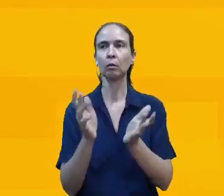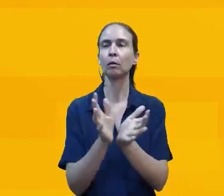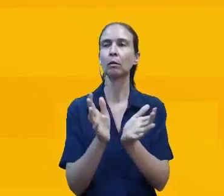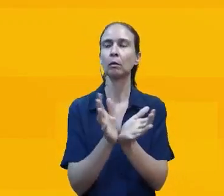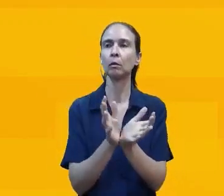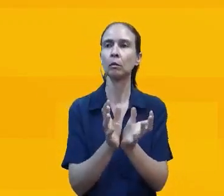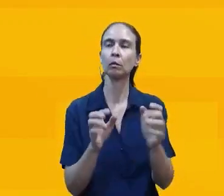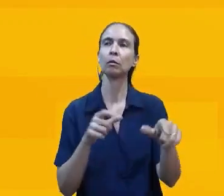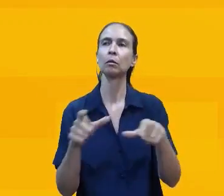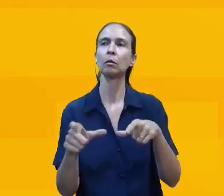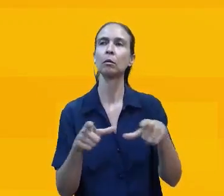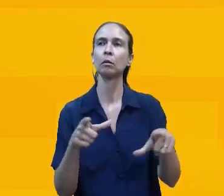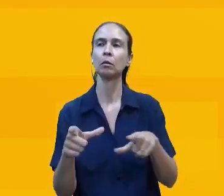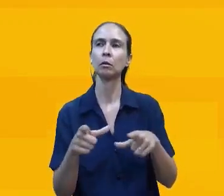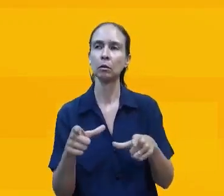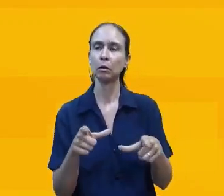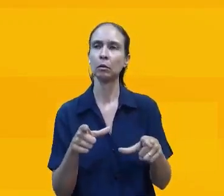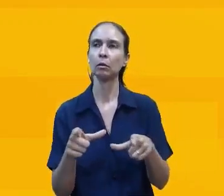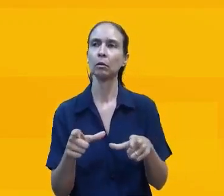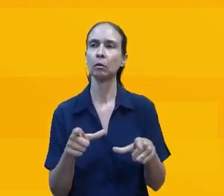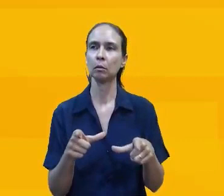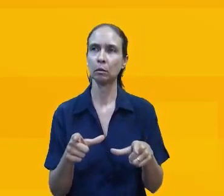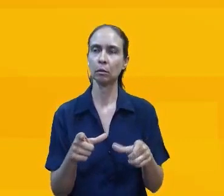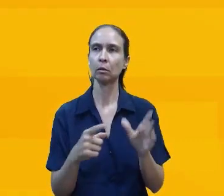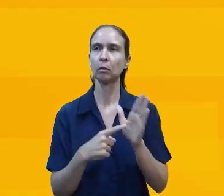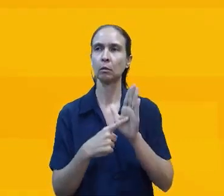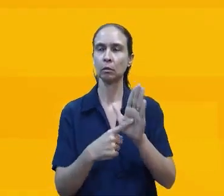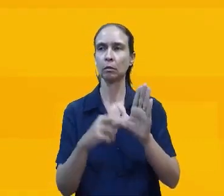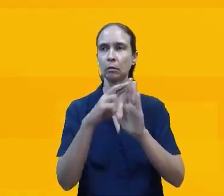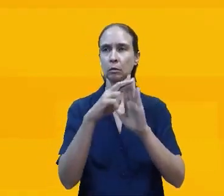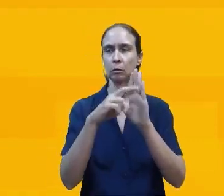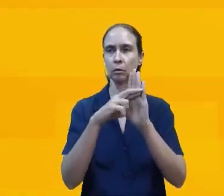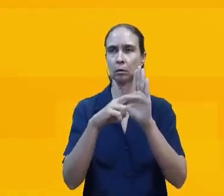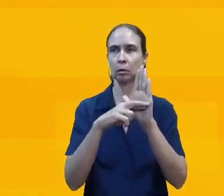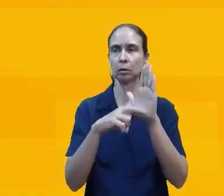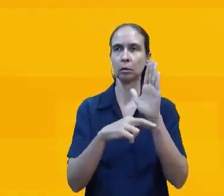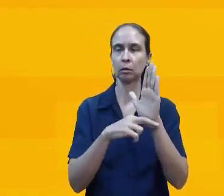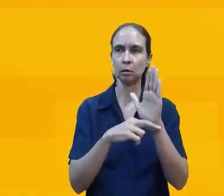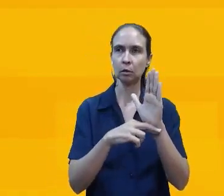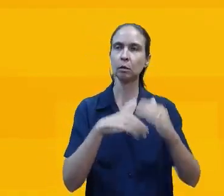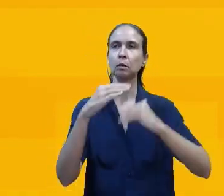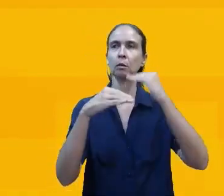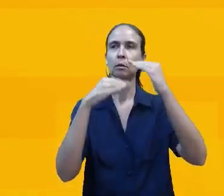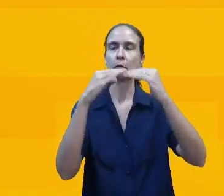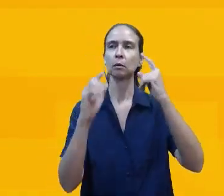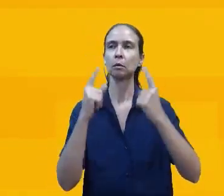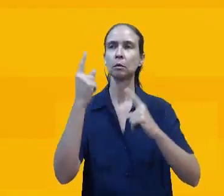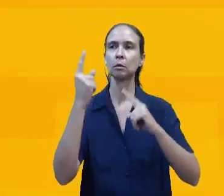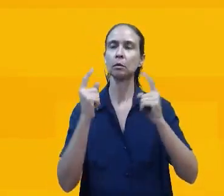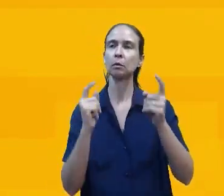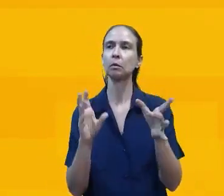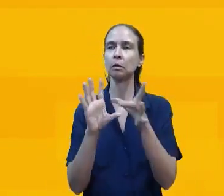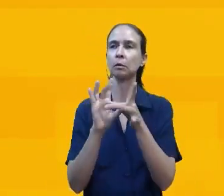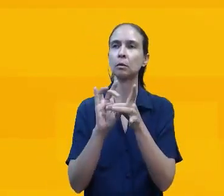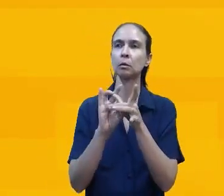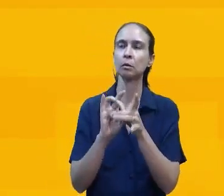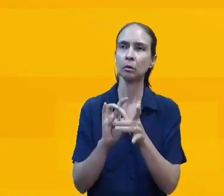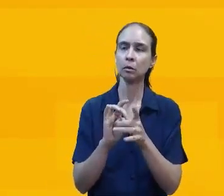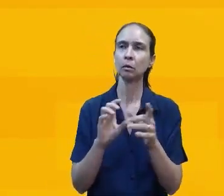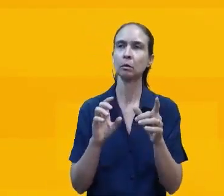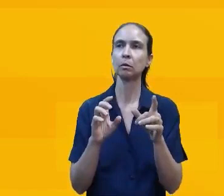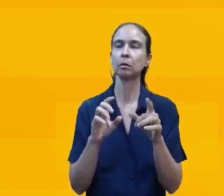trabalhar, para apresentar as normas de produção integrada. Tivemos muita atuação em Minas,